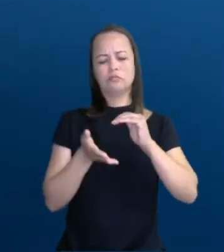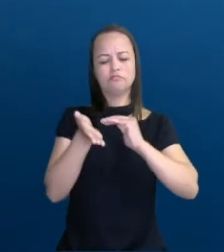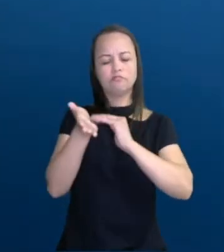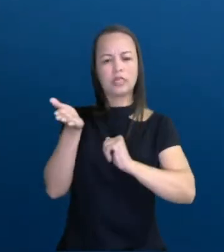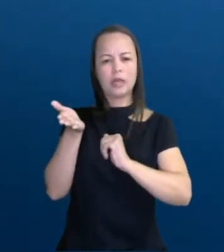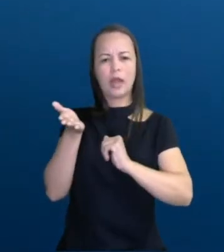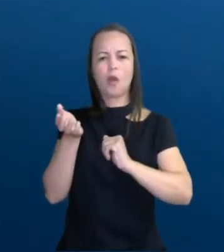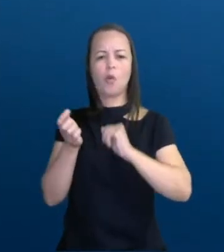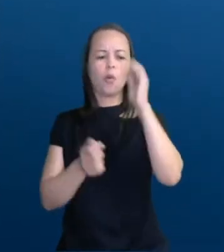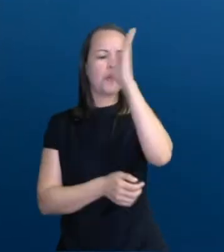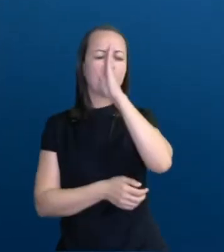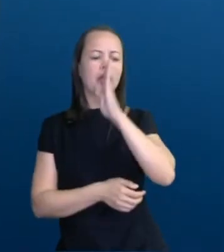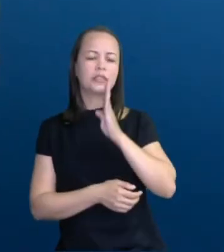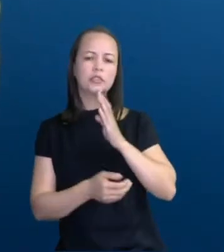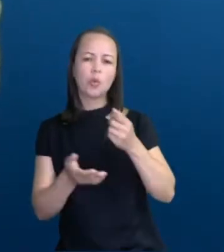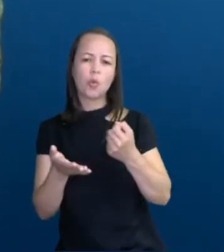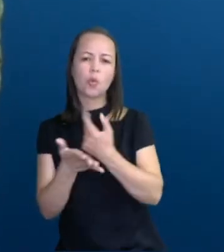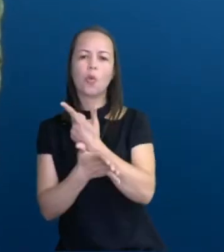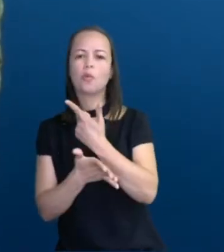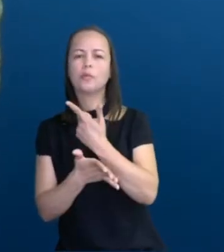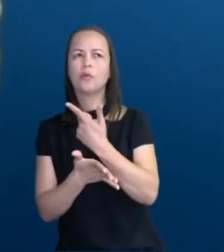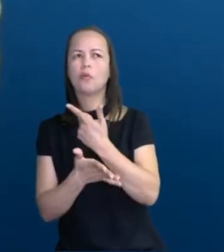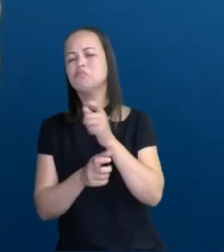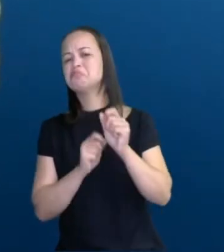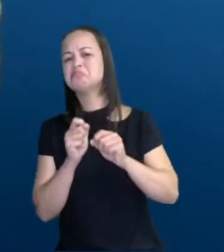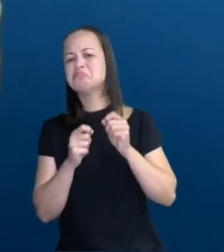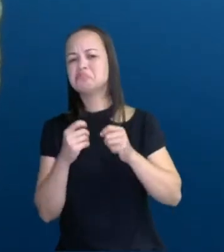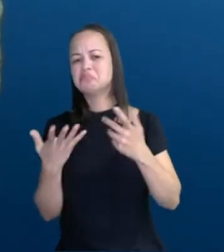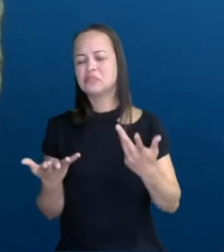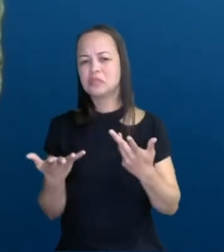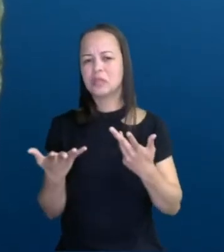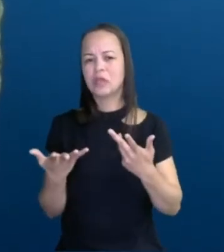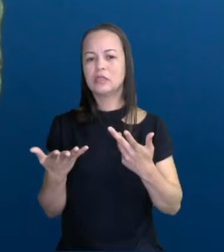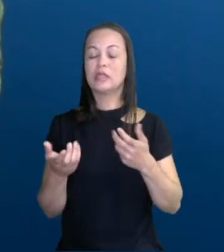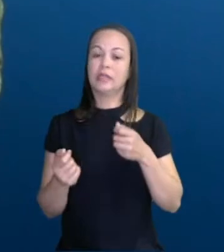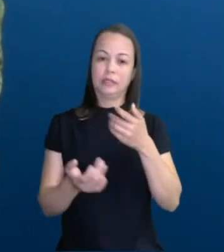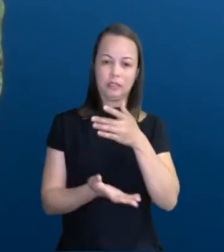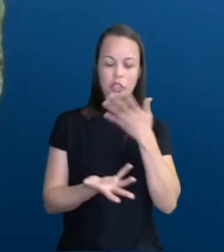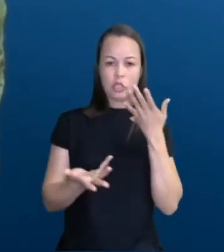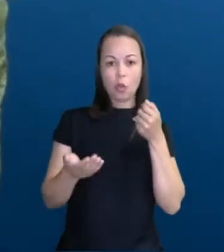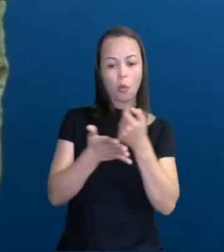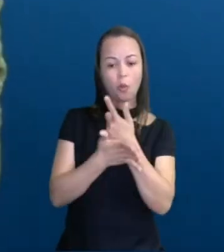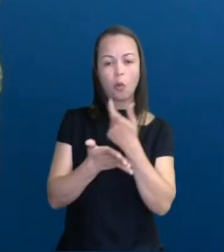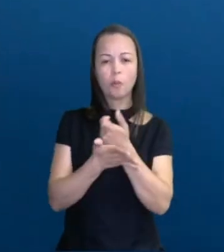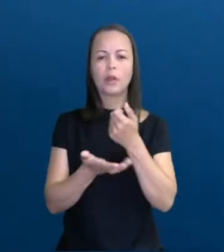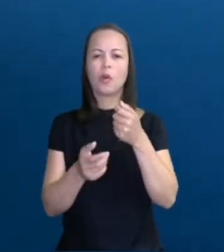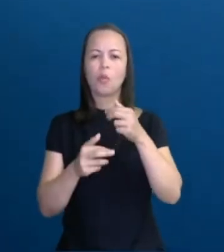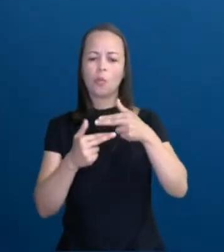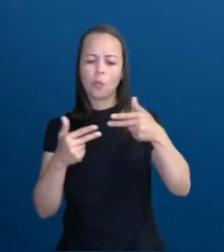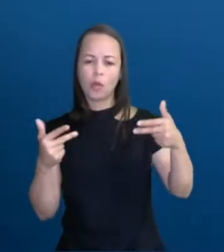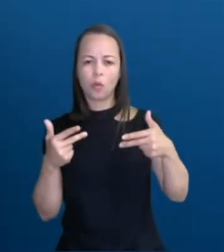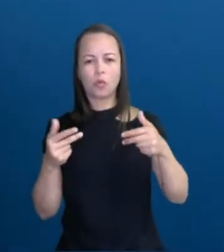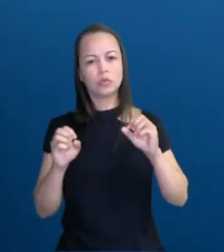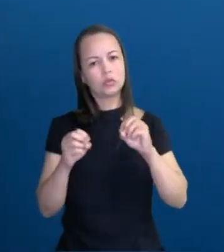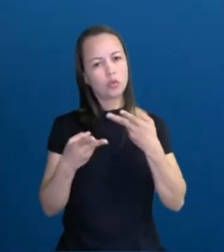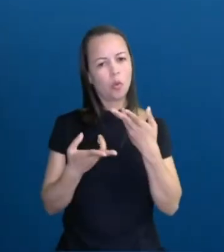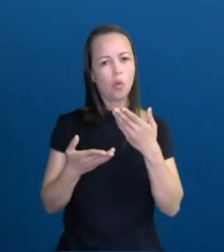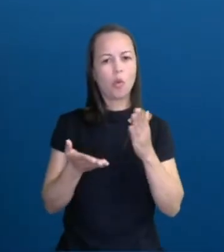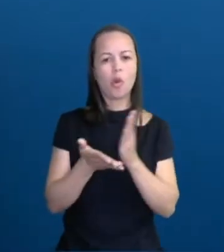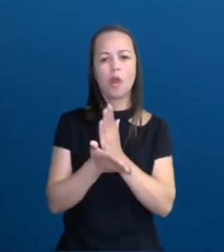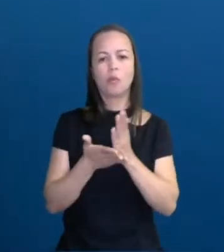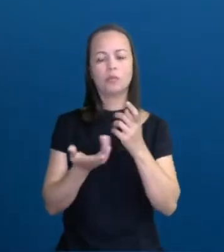comprou o quê? Quem compra, compra alguma coisa ou algo. Percebam que o verbo